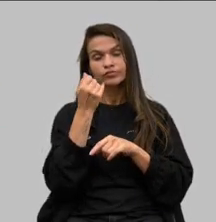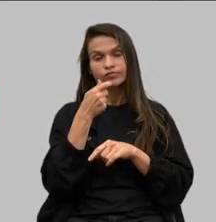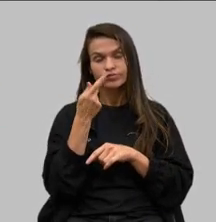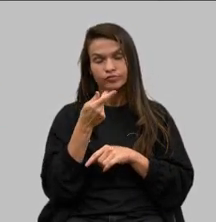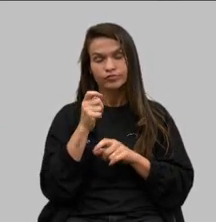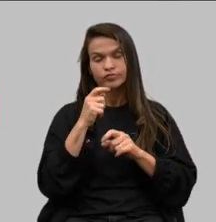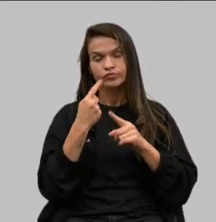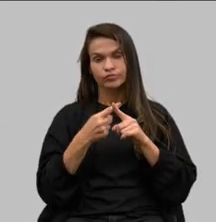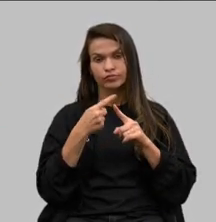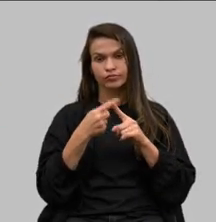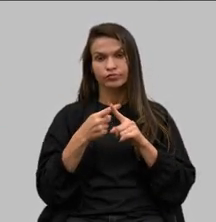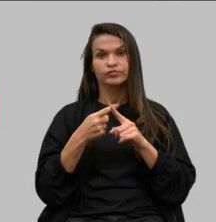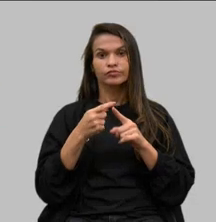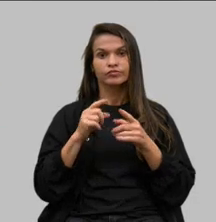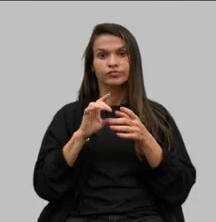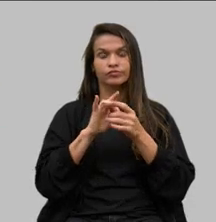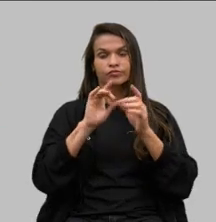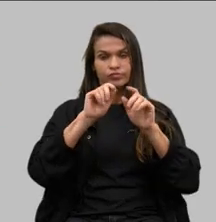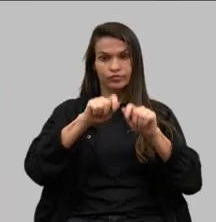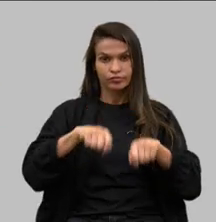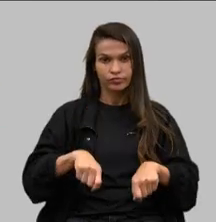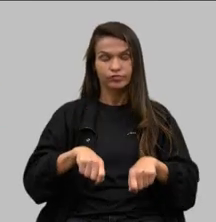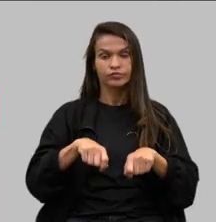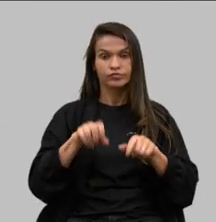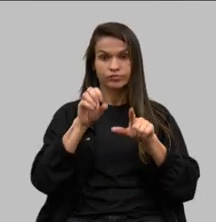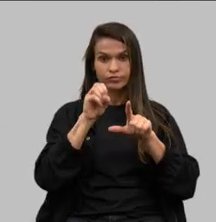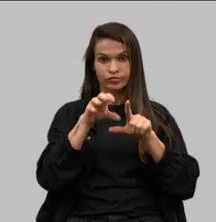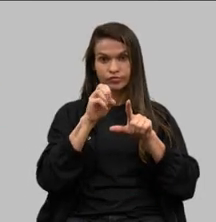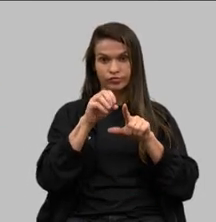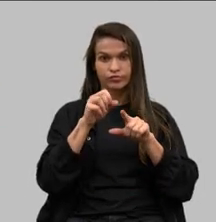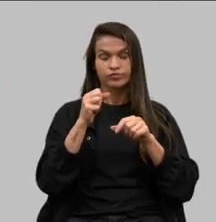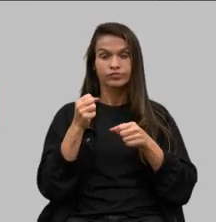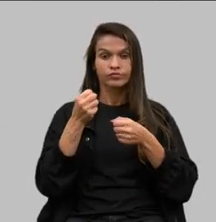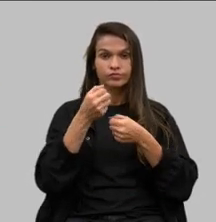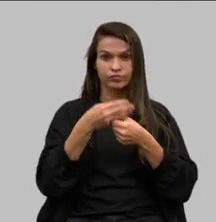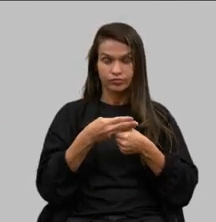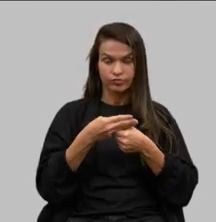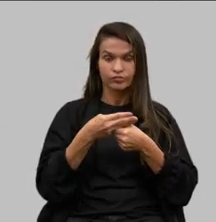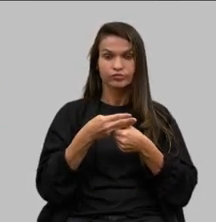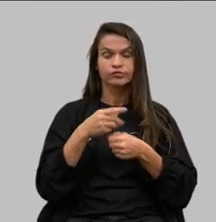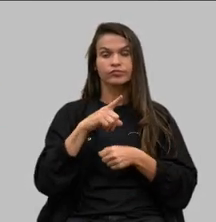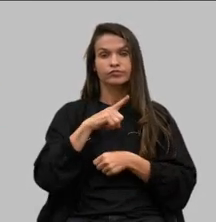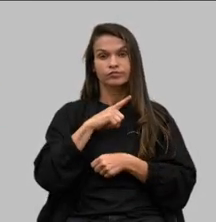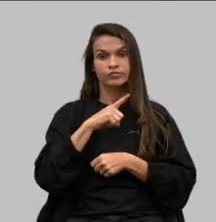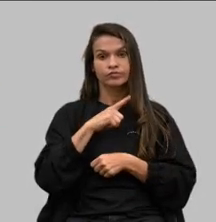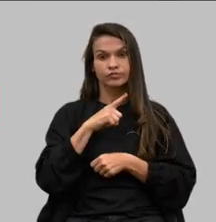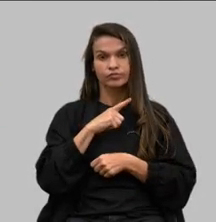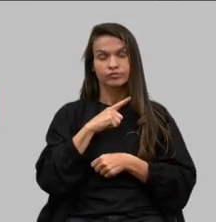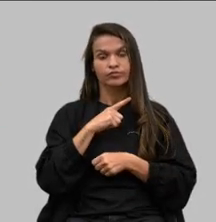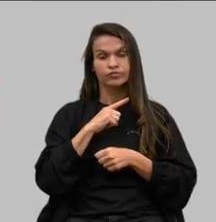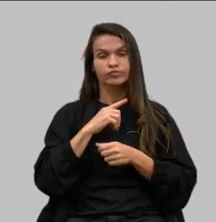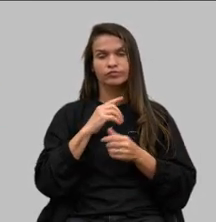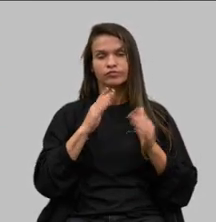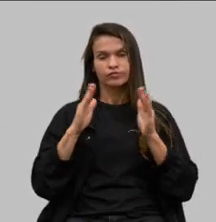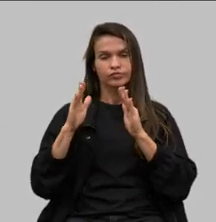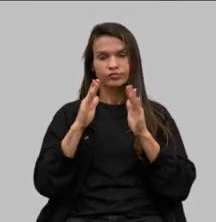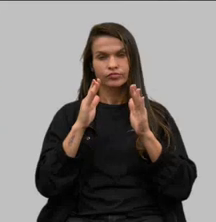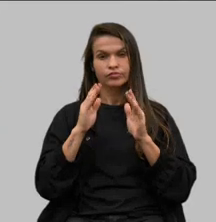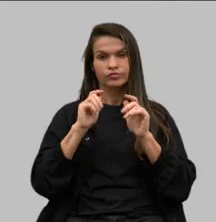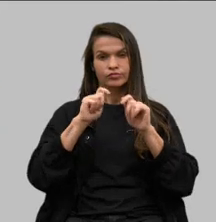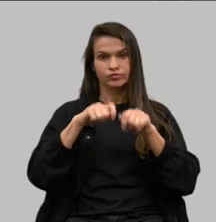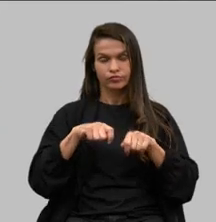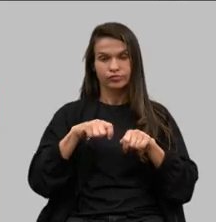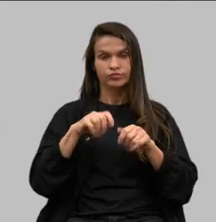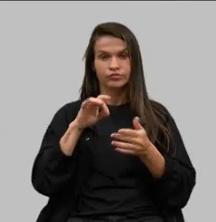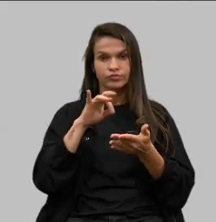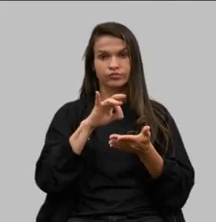para além da delegação de competências do licenciamento ao município nós temos a previsão da competência originária que